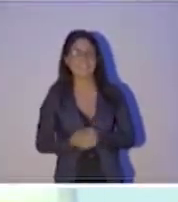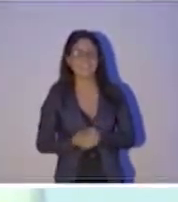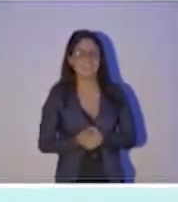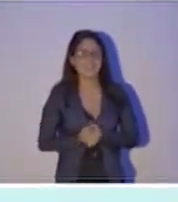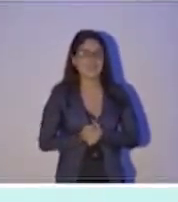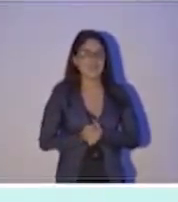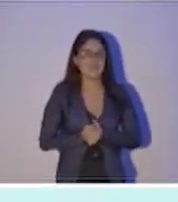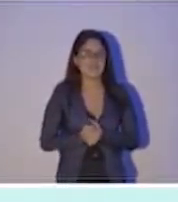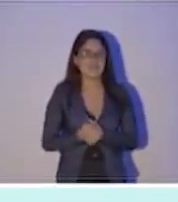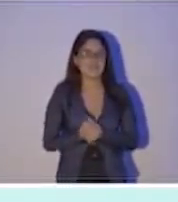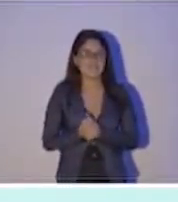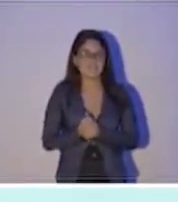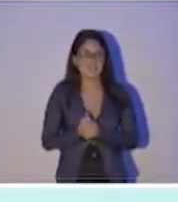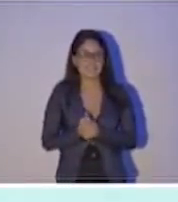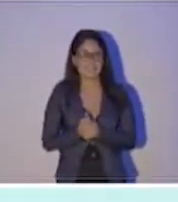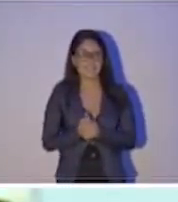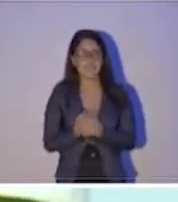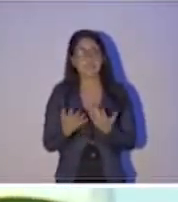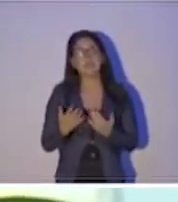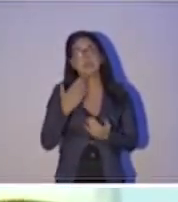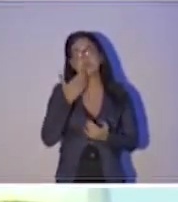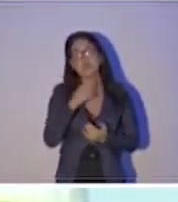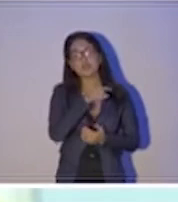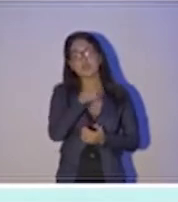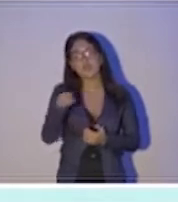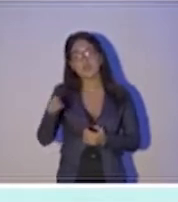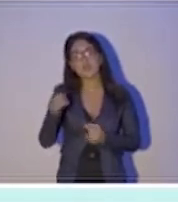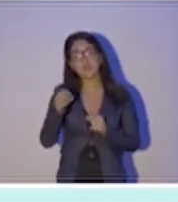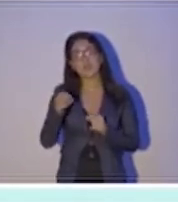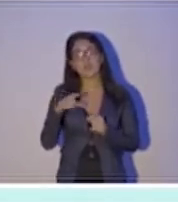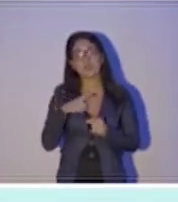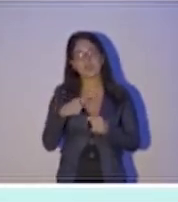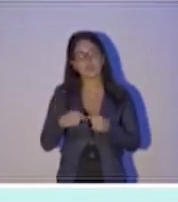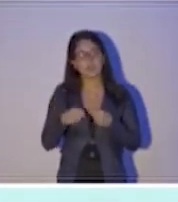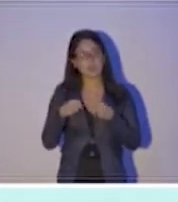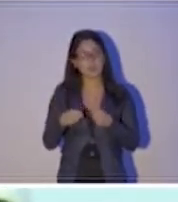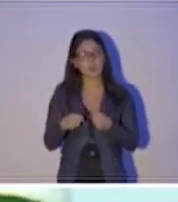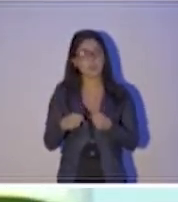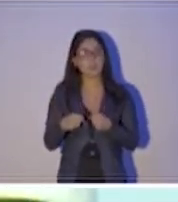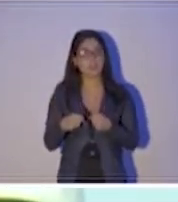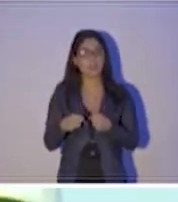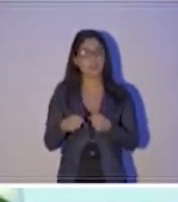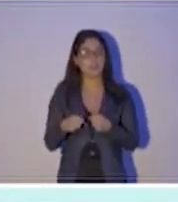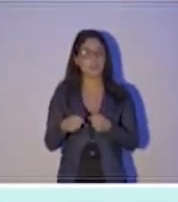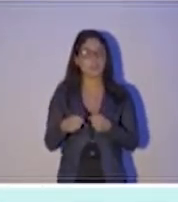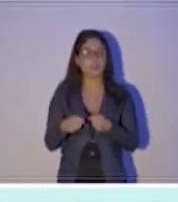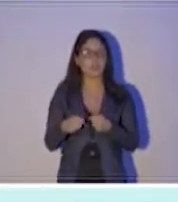Estou brincando. Eu peço a vocês que têm um poder na mão, e a gente também tem,